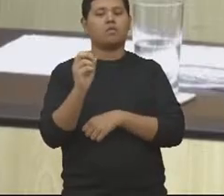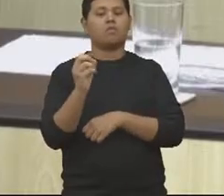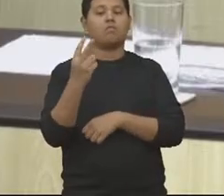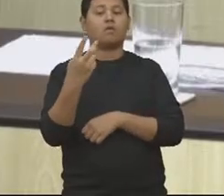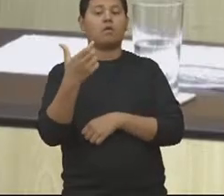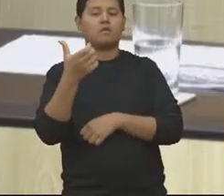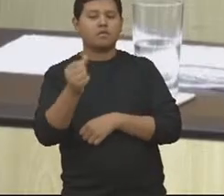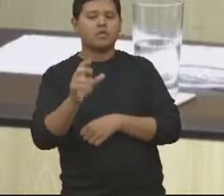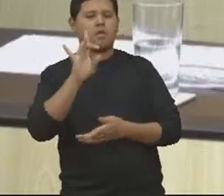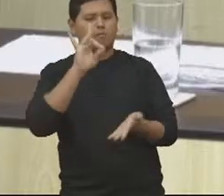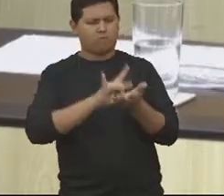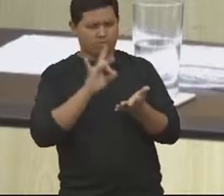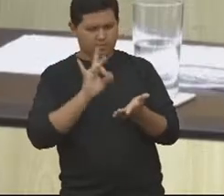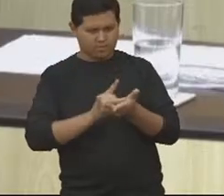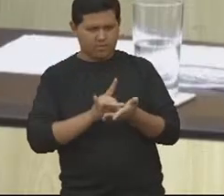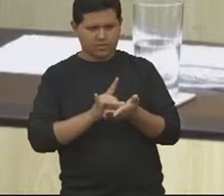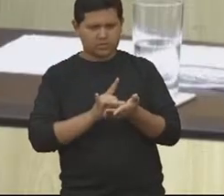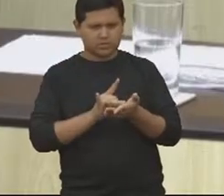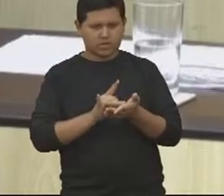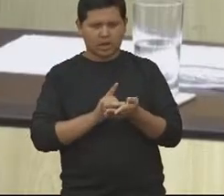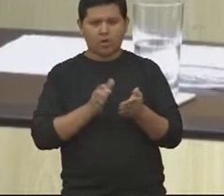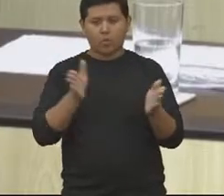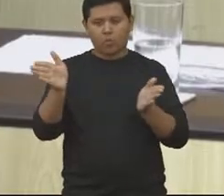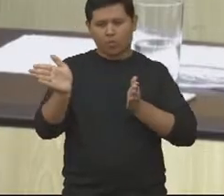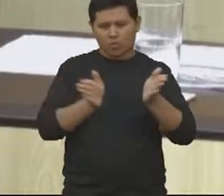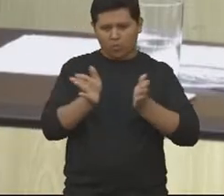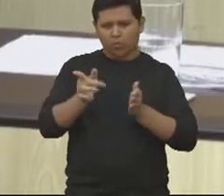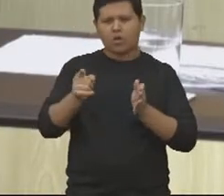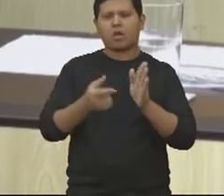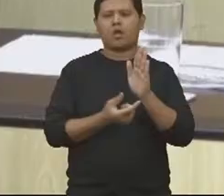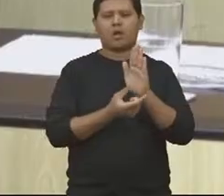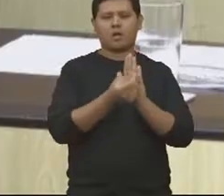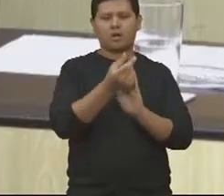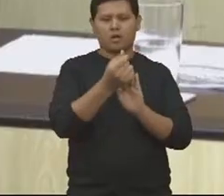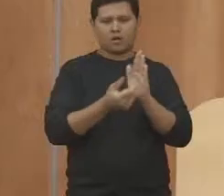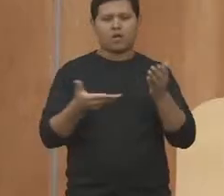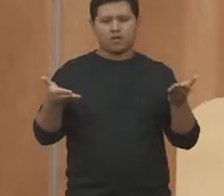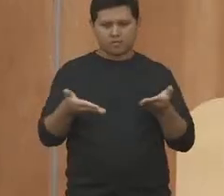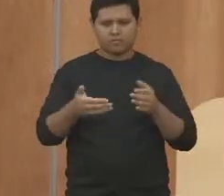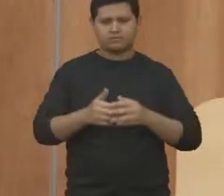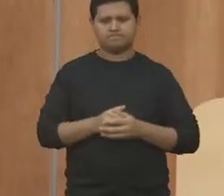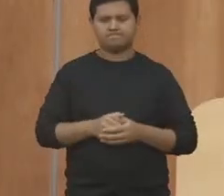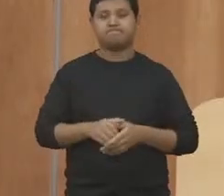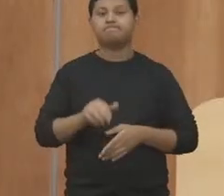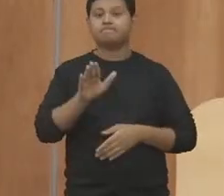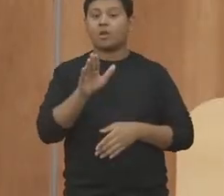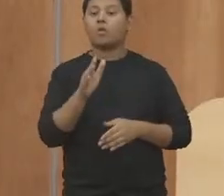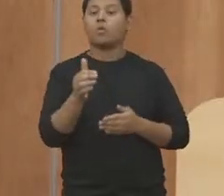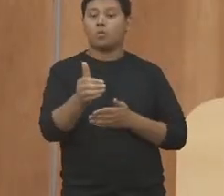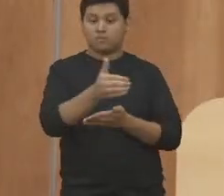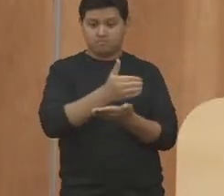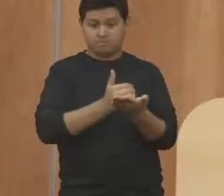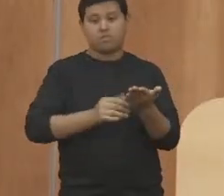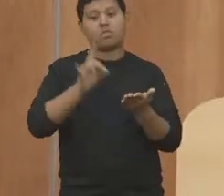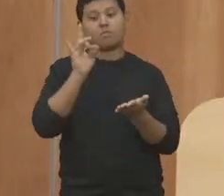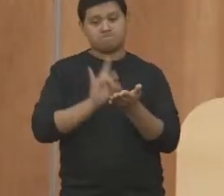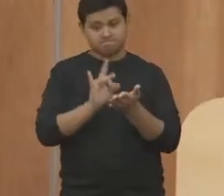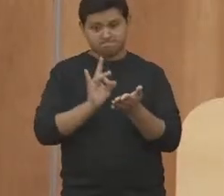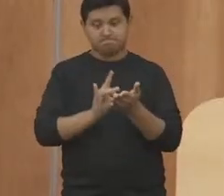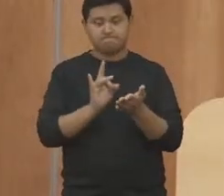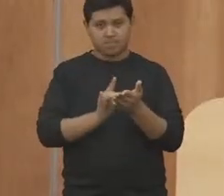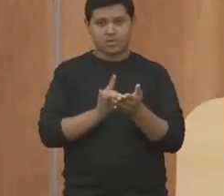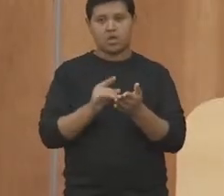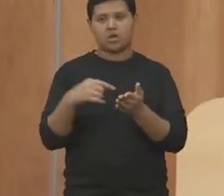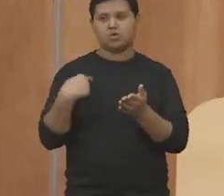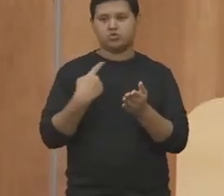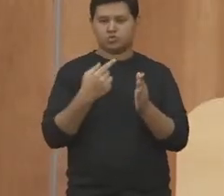é realista diante do cenário econômico atual? A arrecadação ela é realista com as